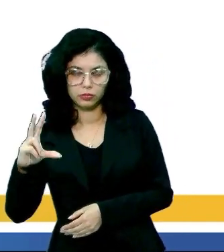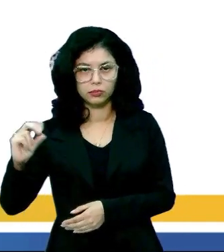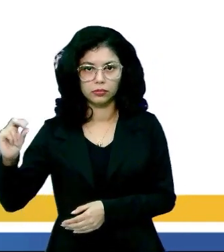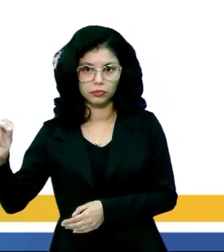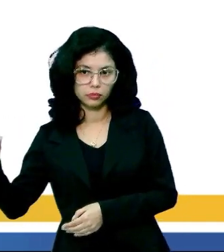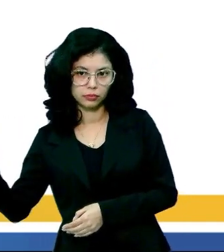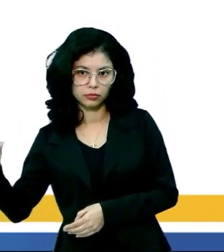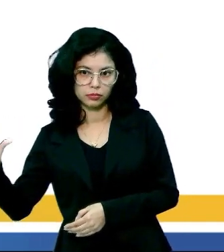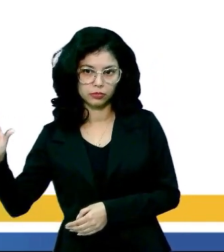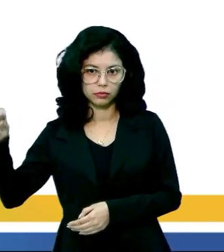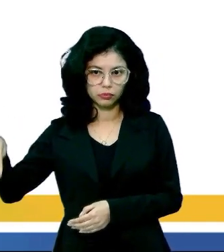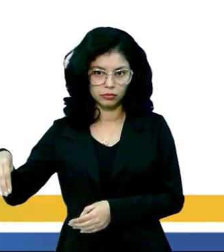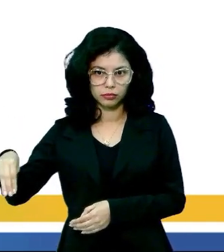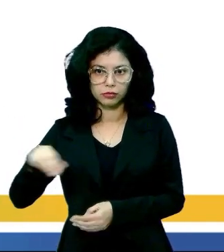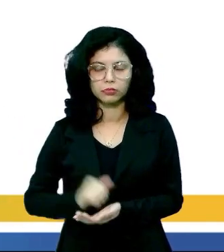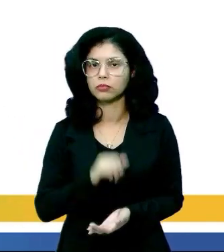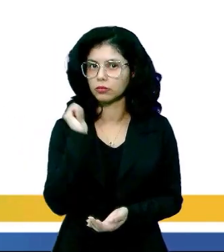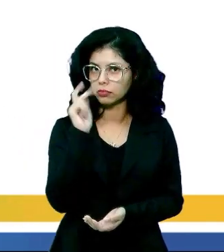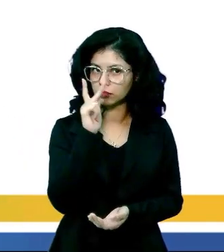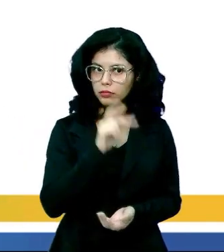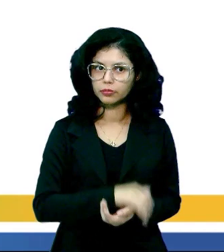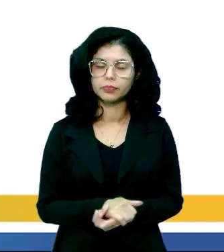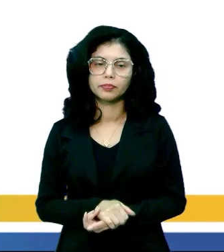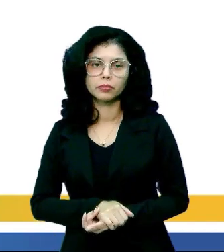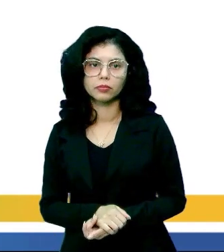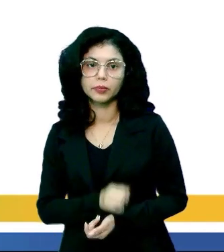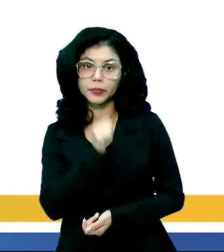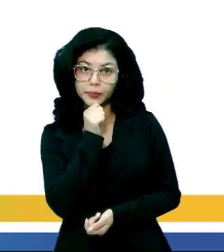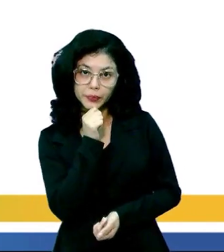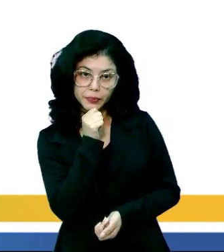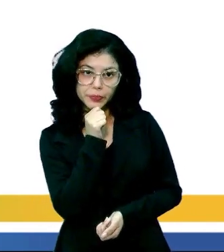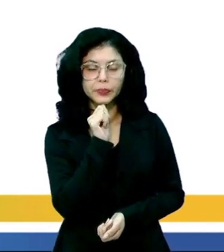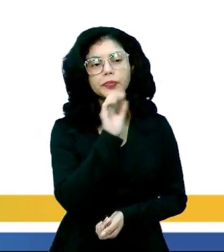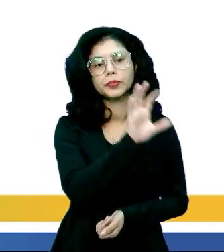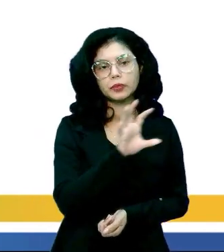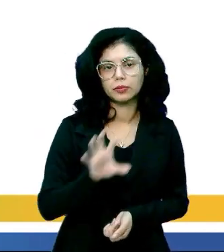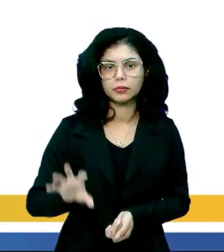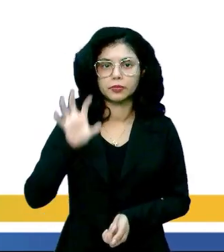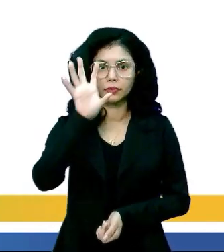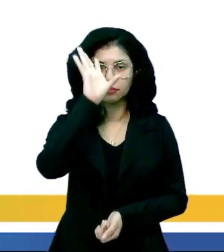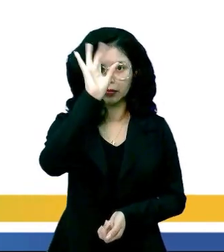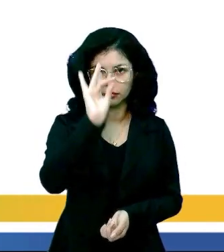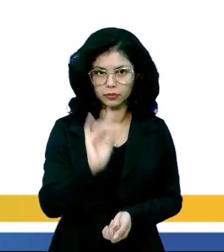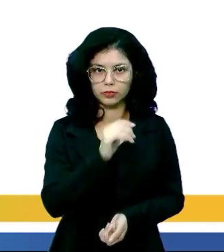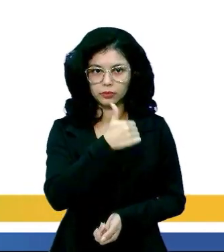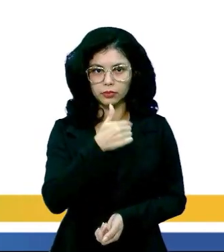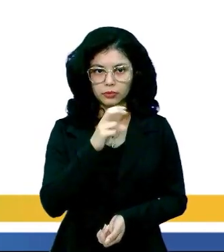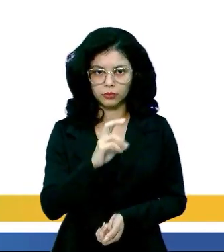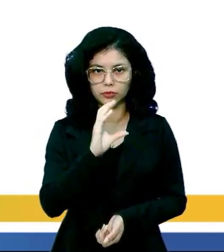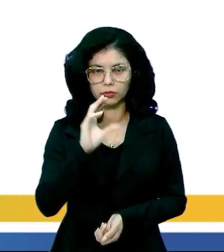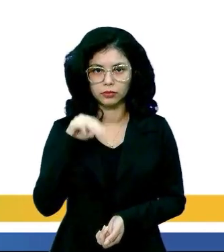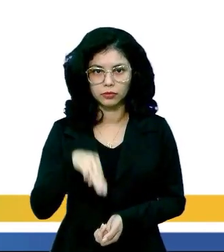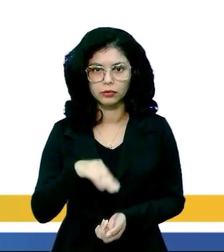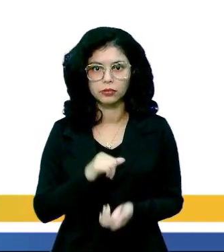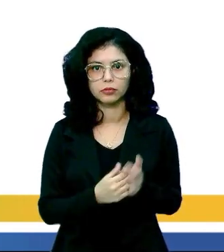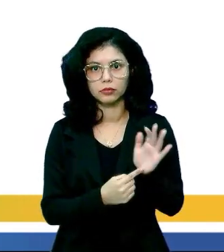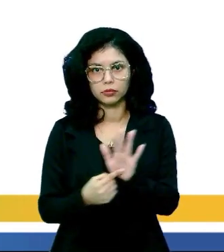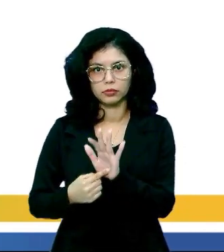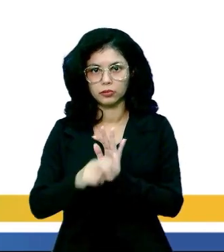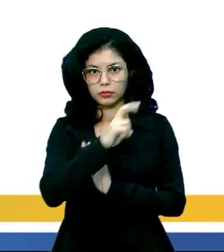milhões de centímetros, certo? Logo, no mapa, cada 25